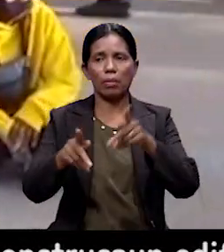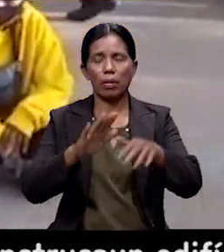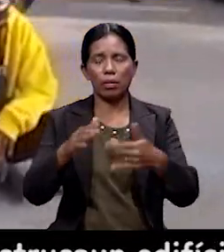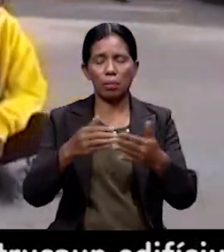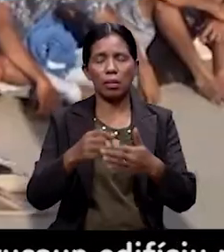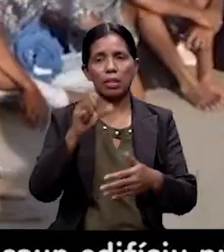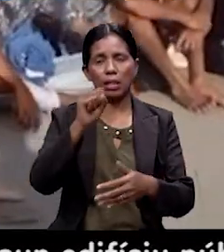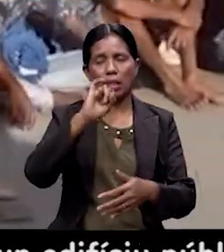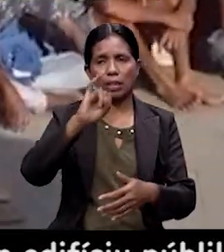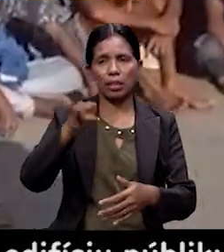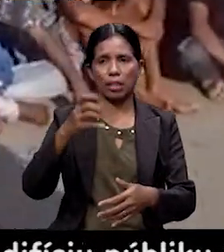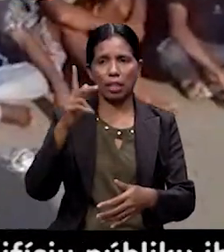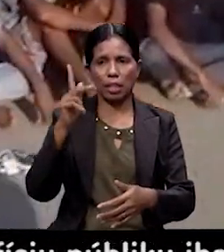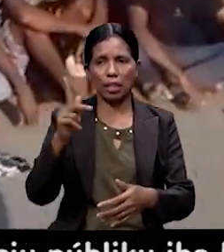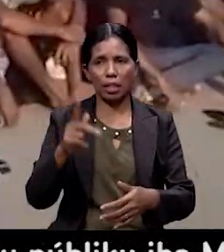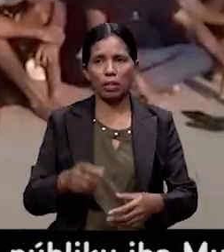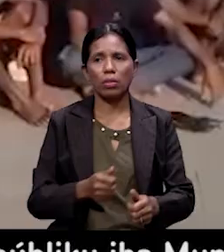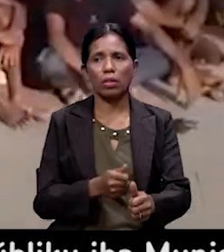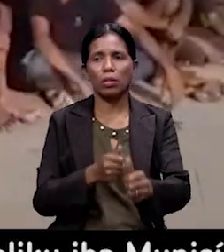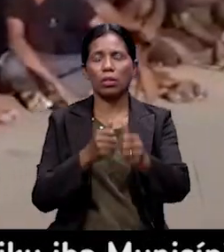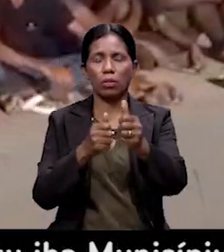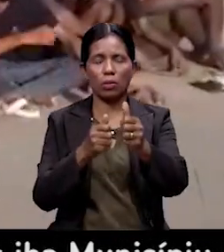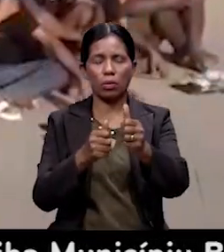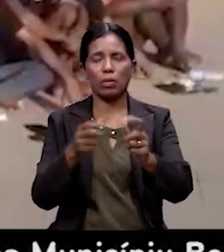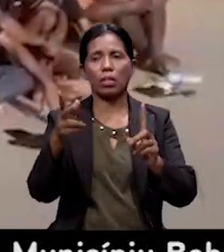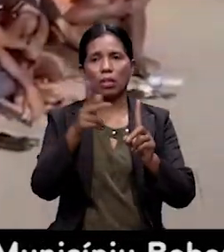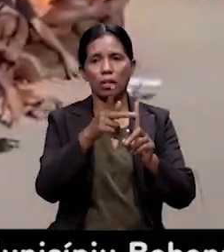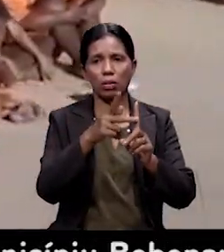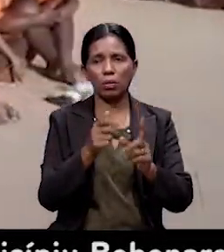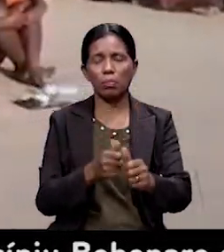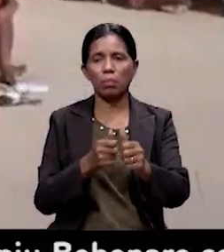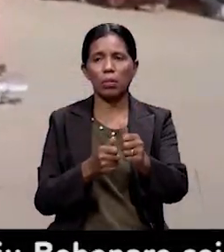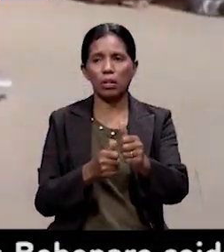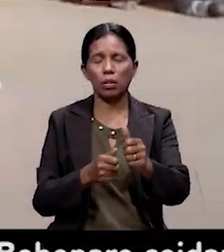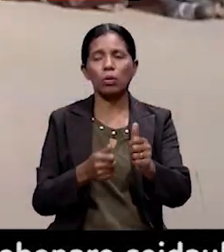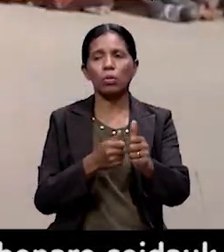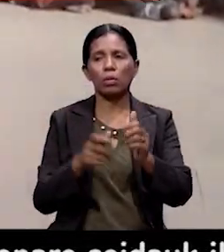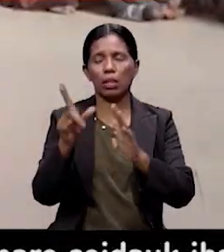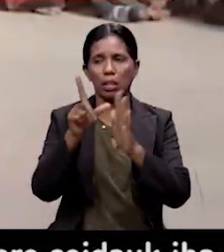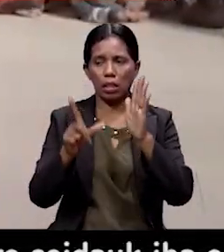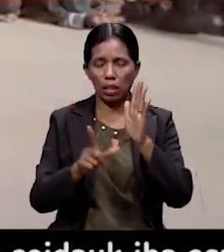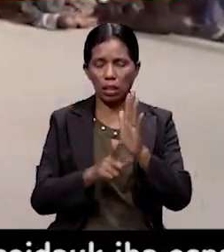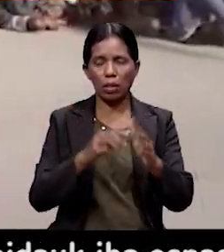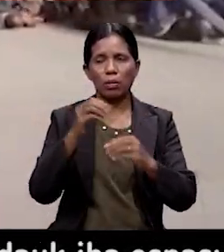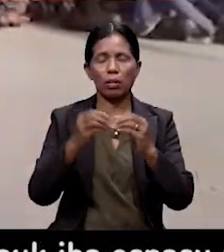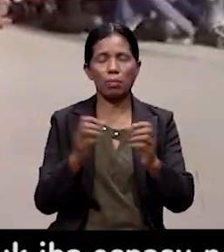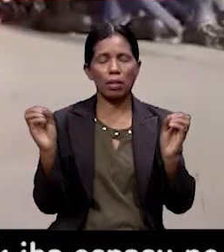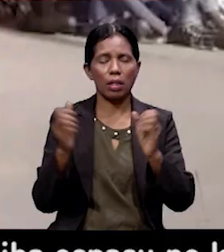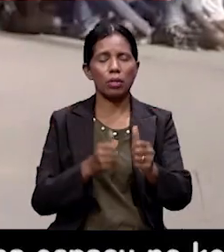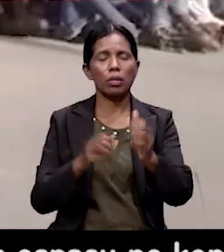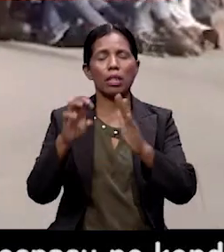Centro Integrado de Gestão Crise, onde cumpre quarentena no seu processo de lei nebe vigor, quando ba contra regra de estado de